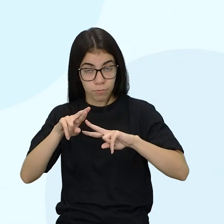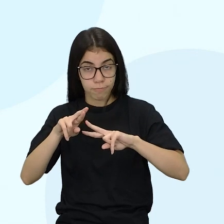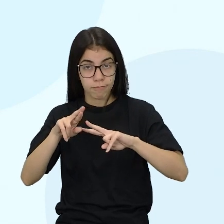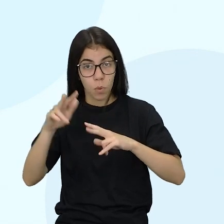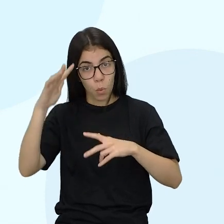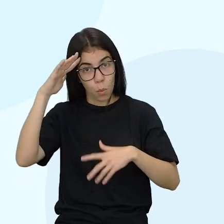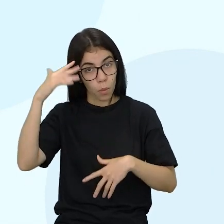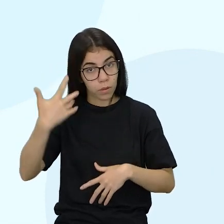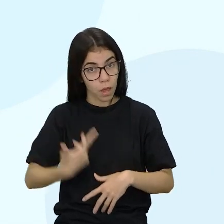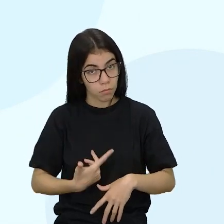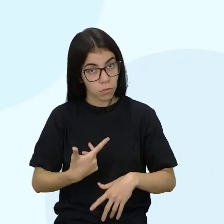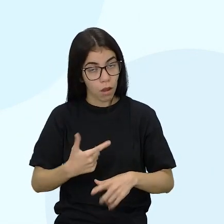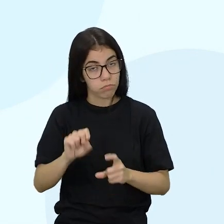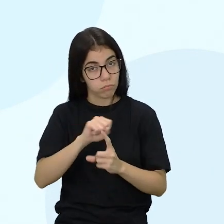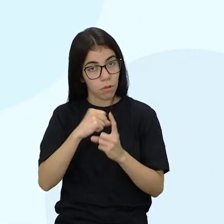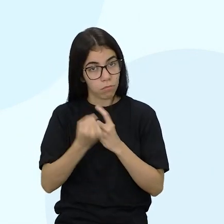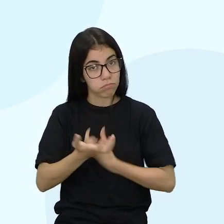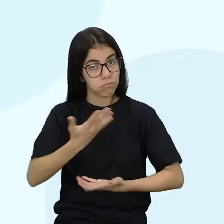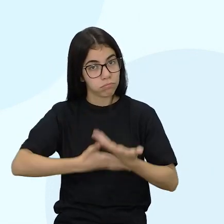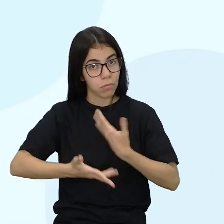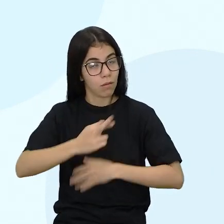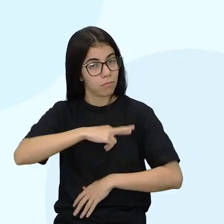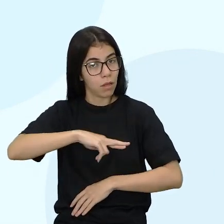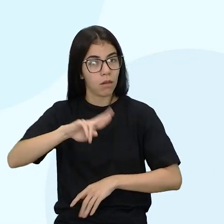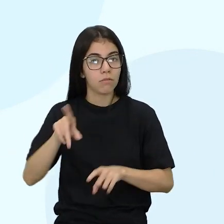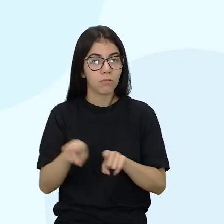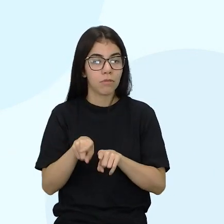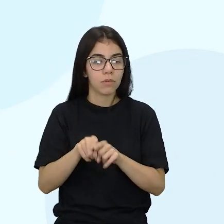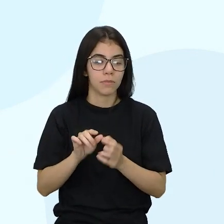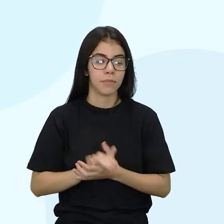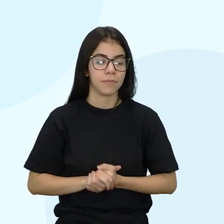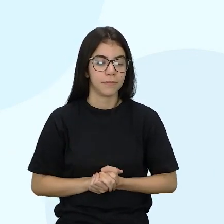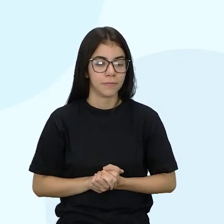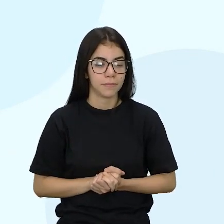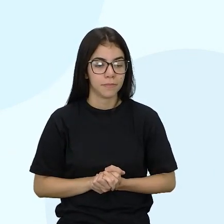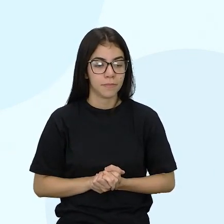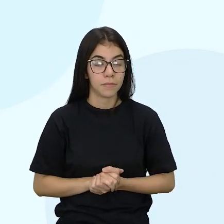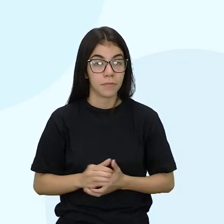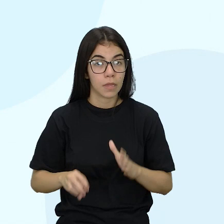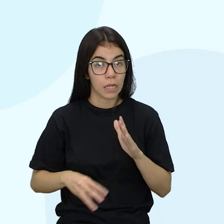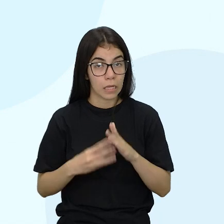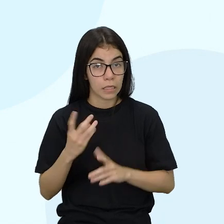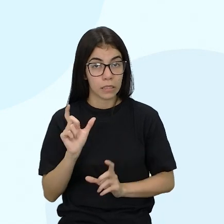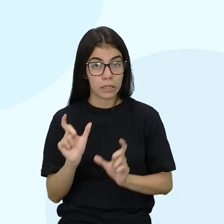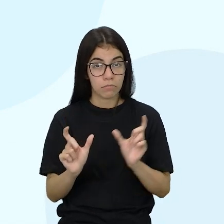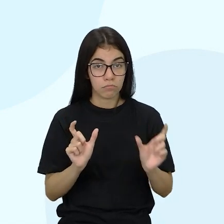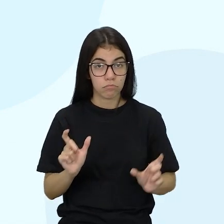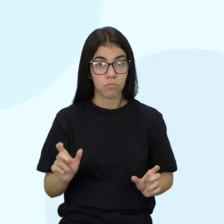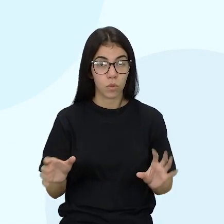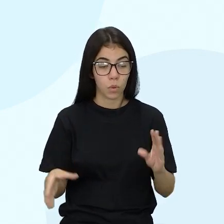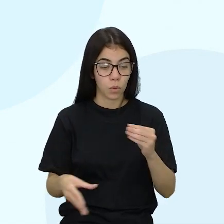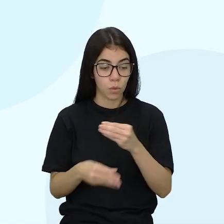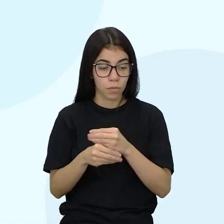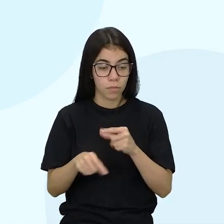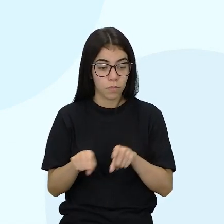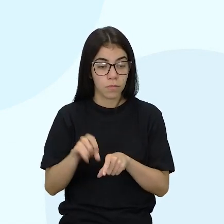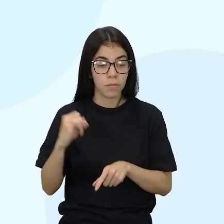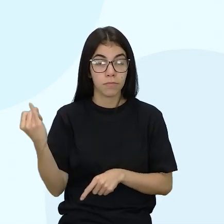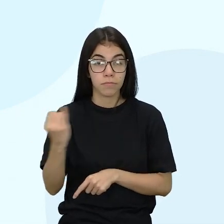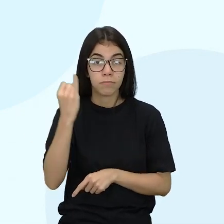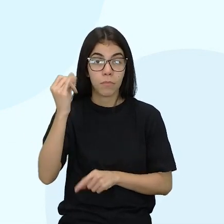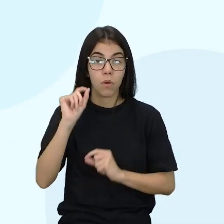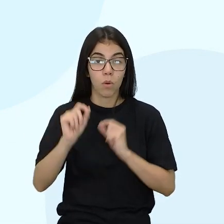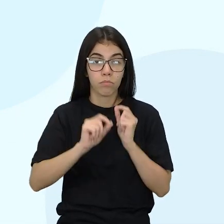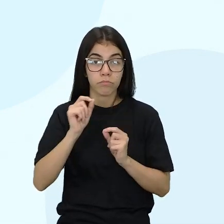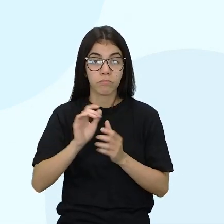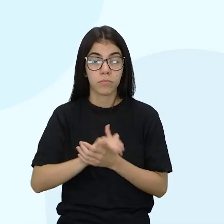reprodução sociocultural religiosa. Então, olha só, 3 palavras aqui juntas que são muito importantes: